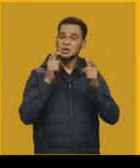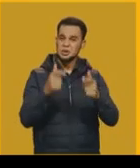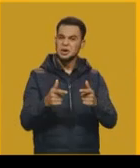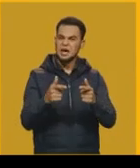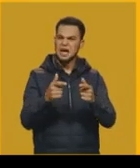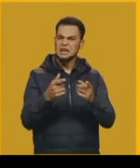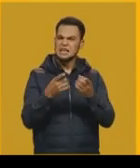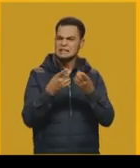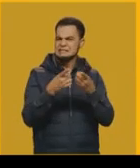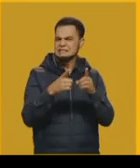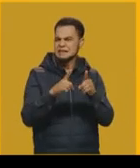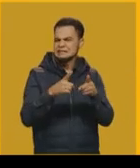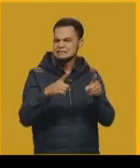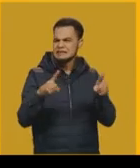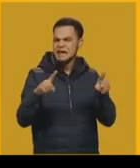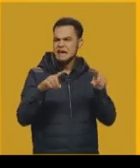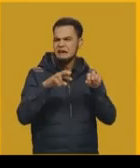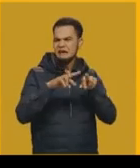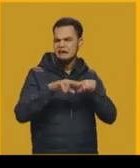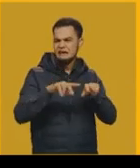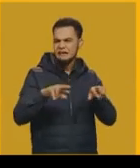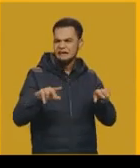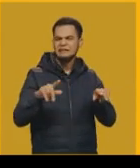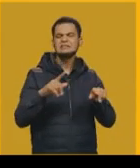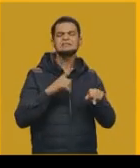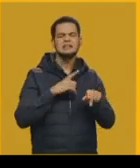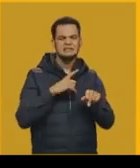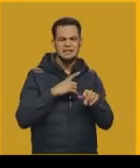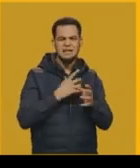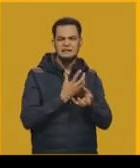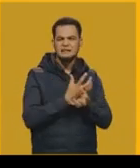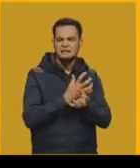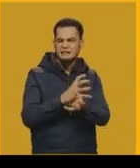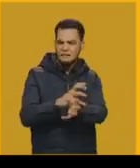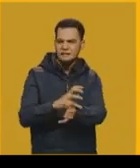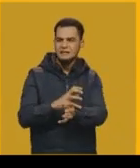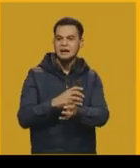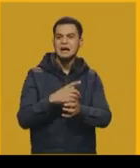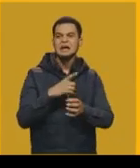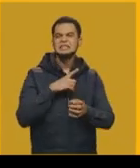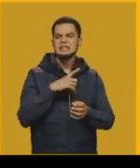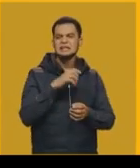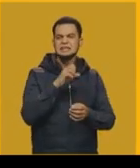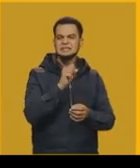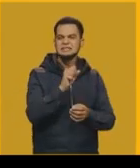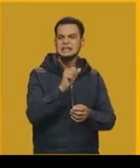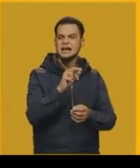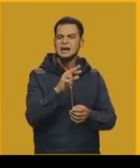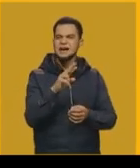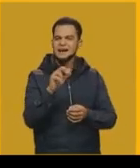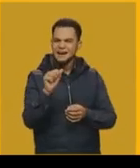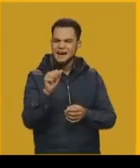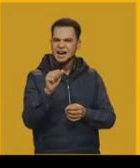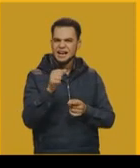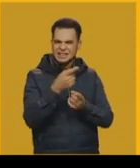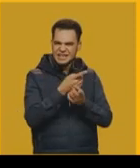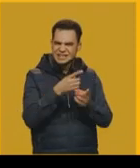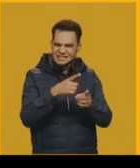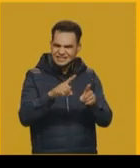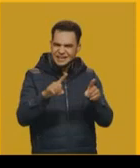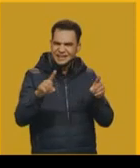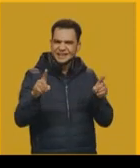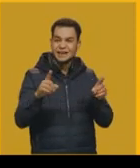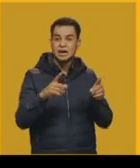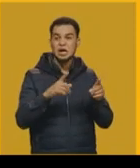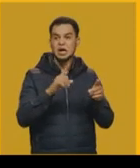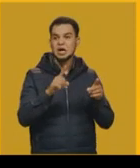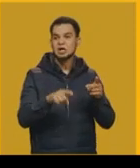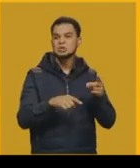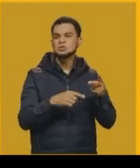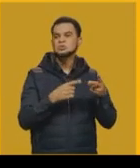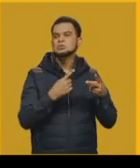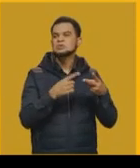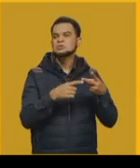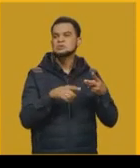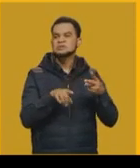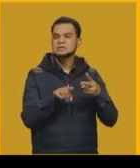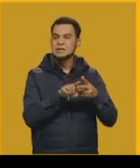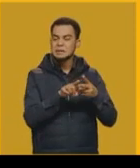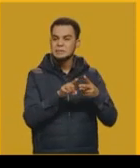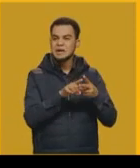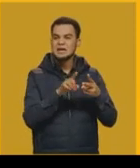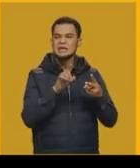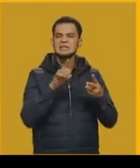deserto do Kalahari, né, ou também a questão do Saara mais ao norte. Nós temos aí a questão de estepes também